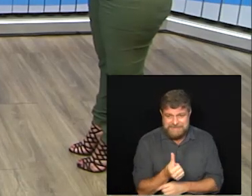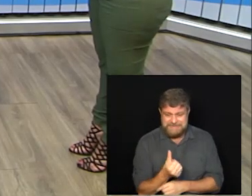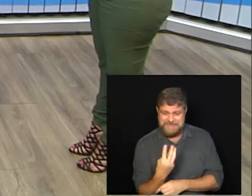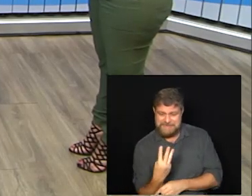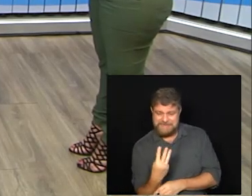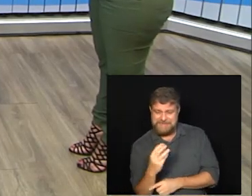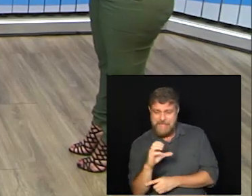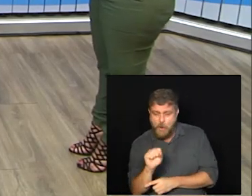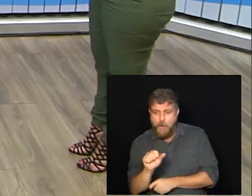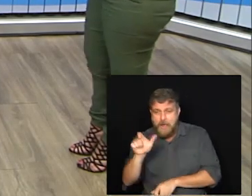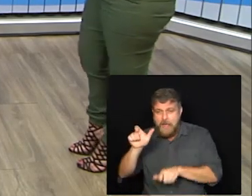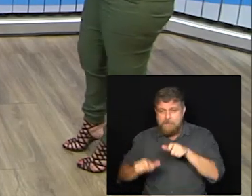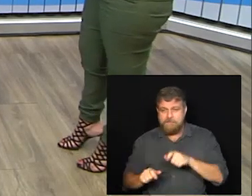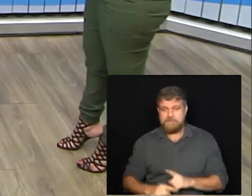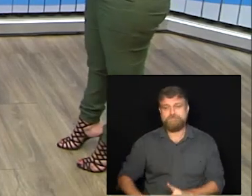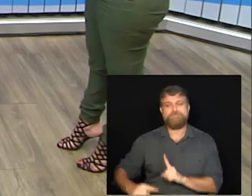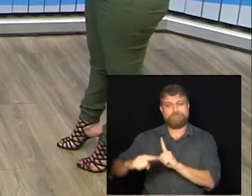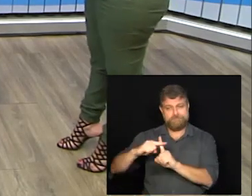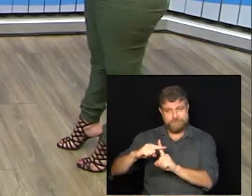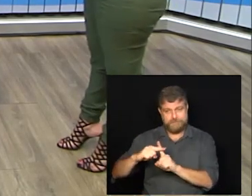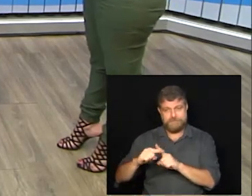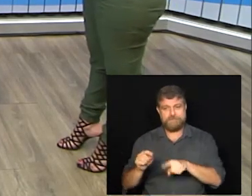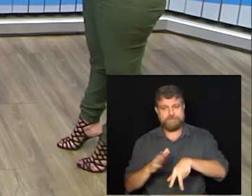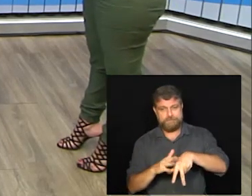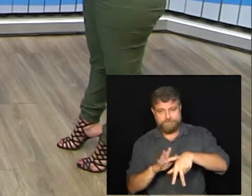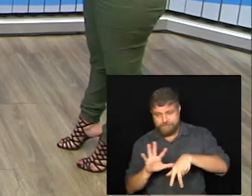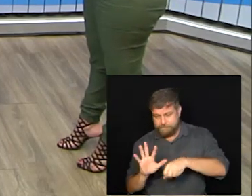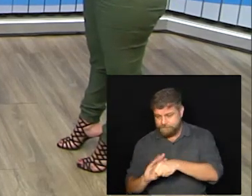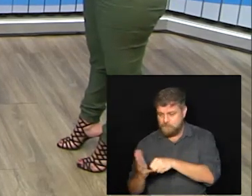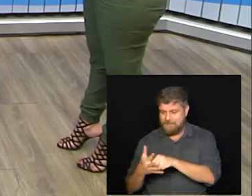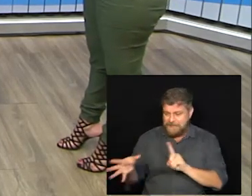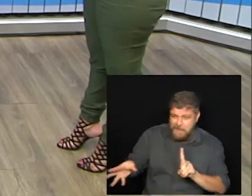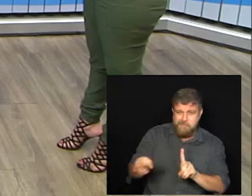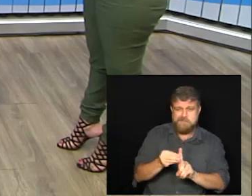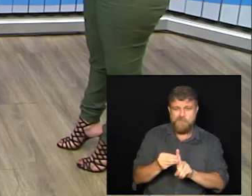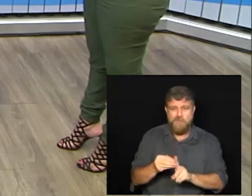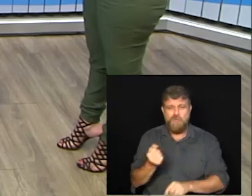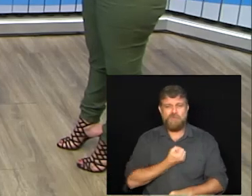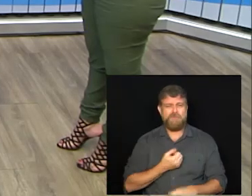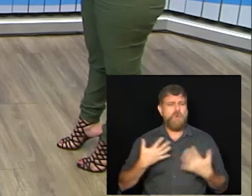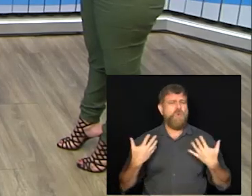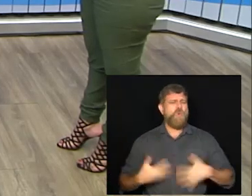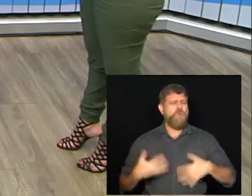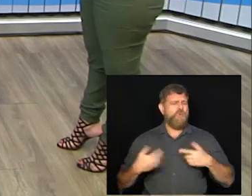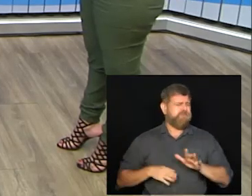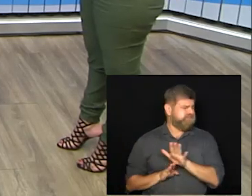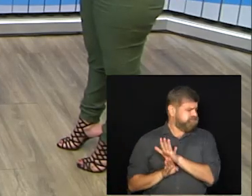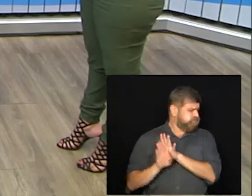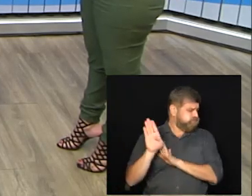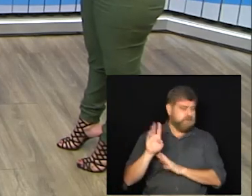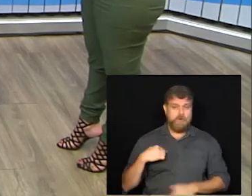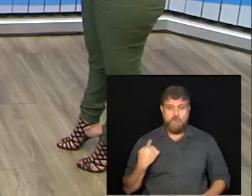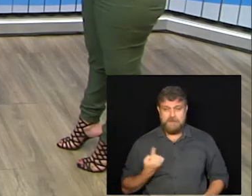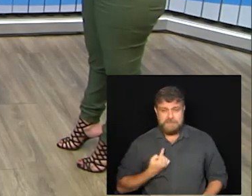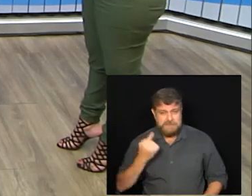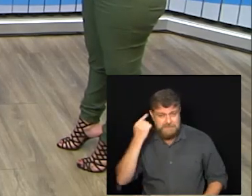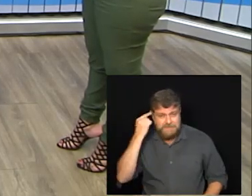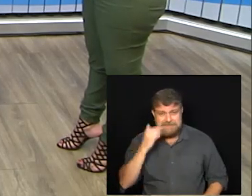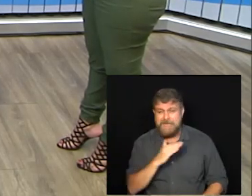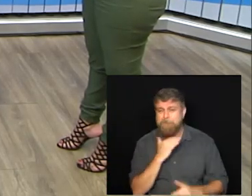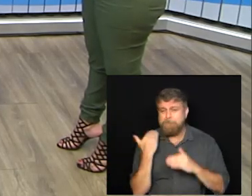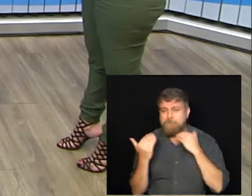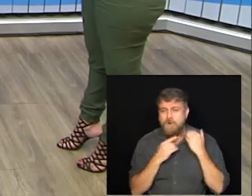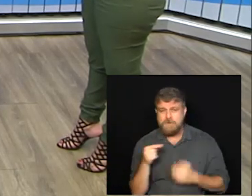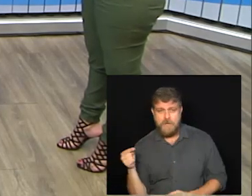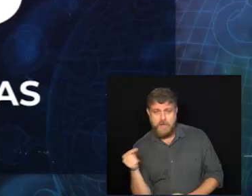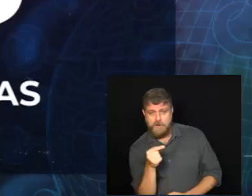638 pessoas testaram positivo para a Covid-19, um número altíssimo. Sim, quando a gente fala dos óbitos, são